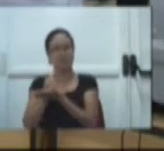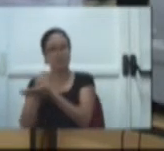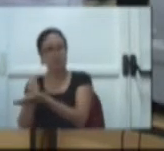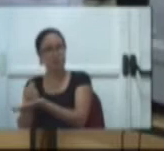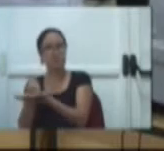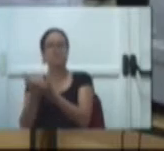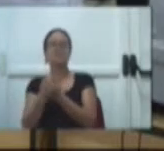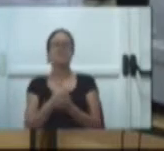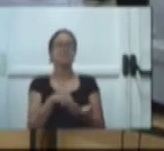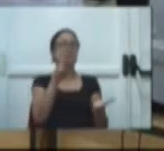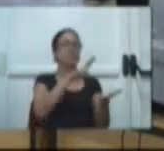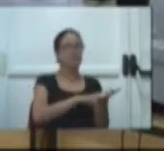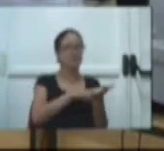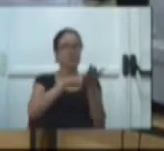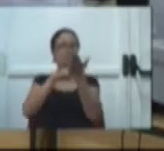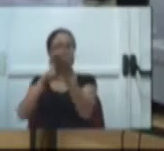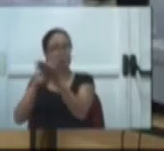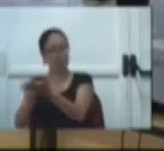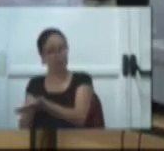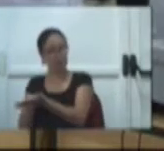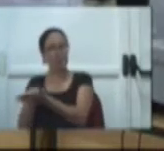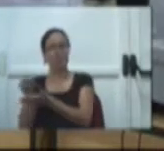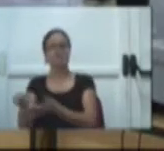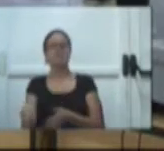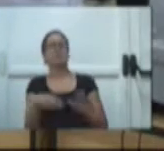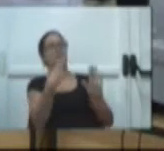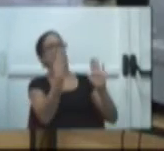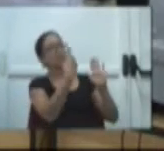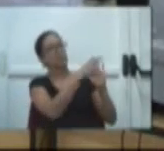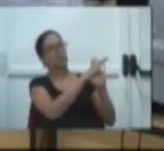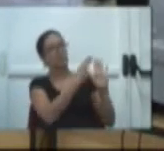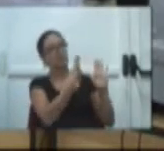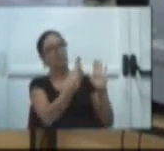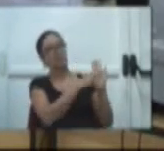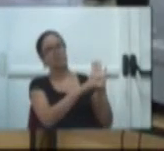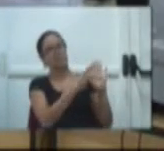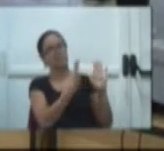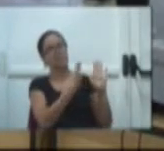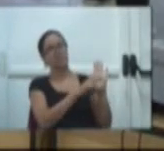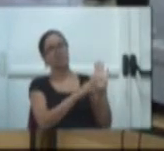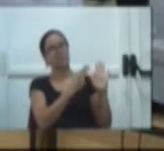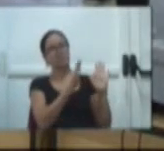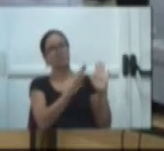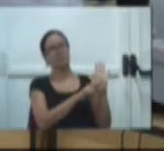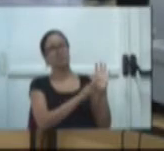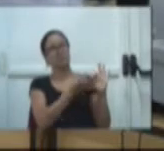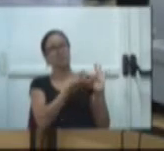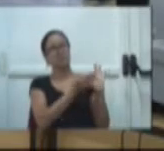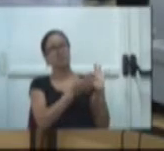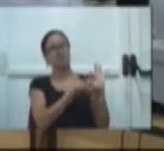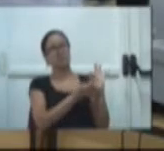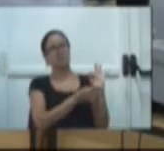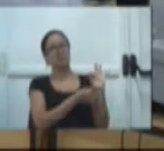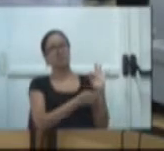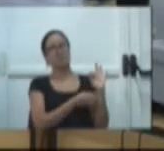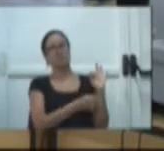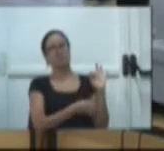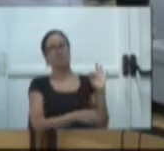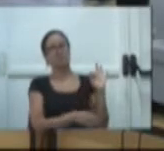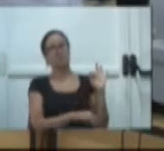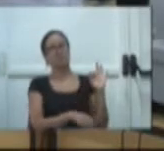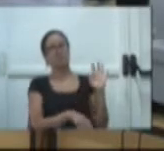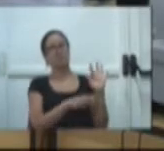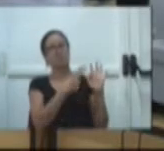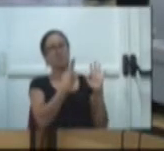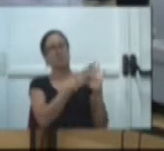Selma Patrícia Souza Teixeira, Tereza Nadir Guzoni Verginassi, Valderez Lucimar de